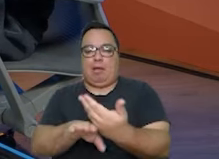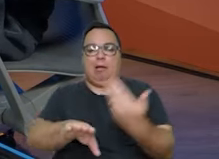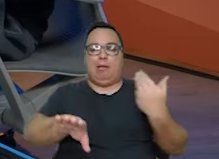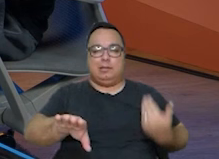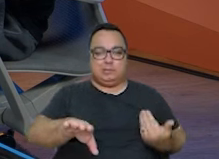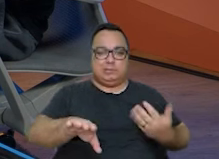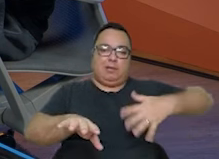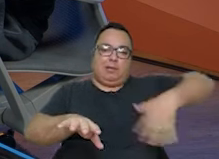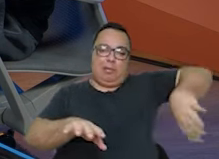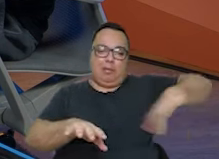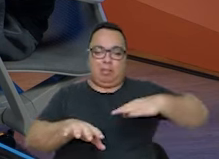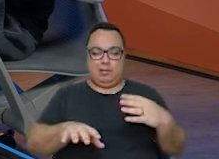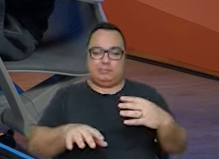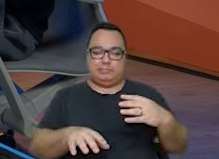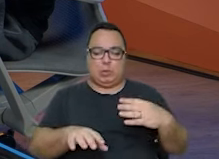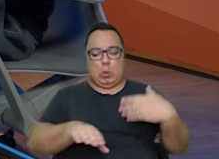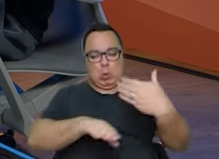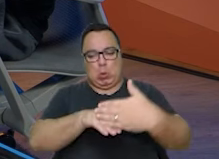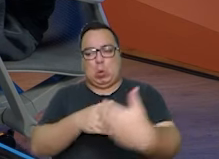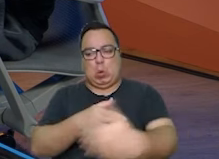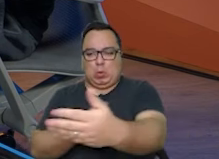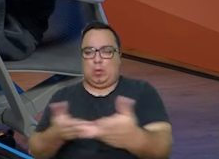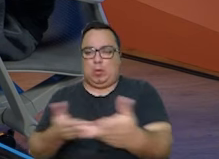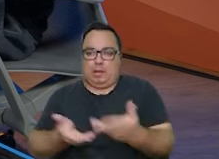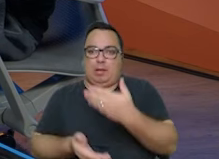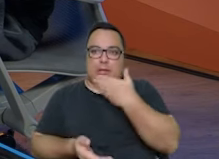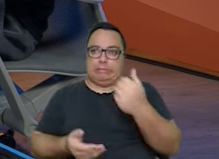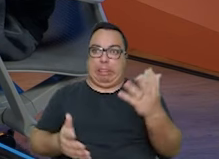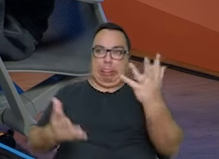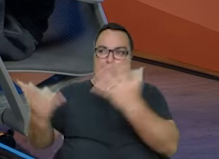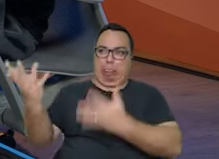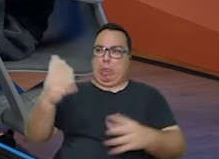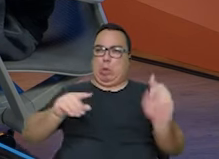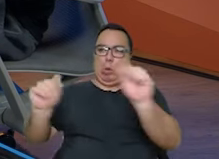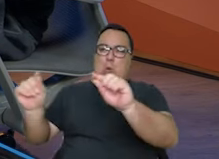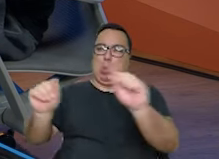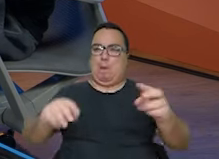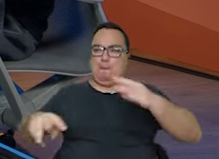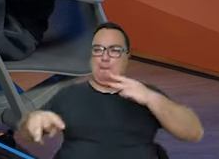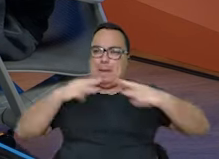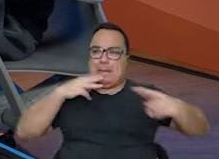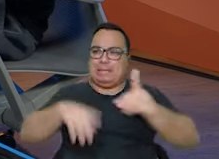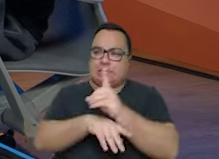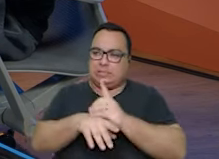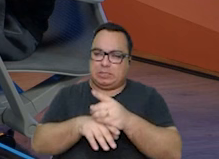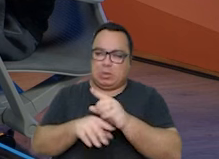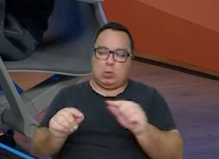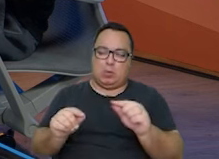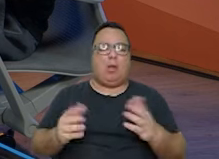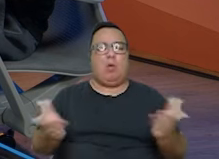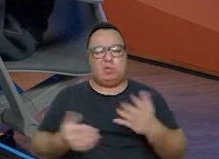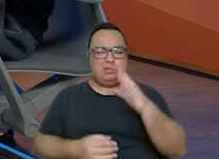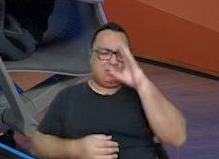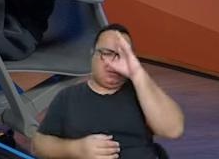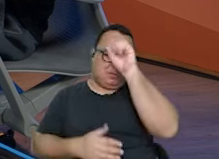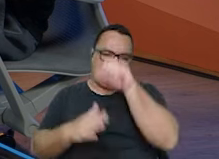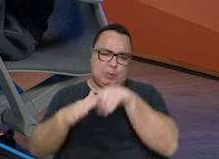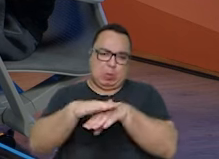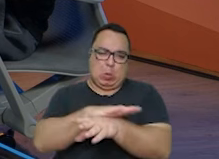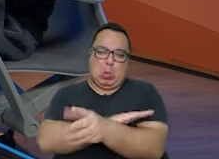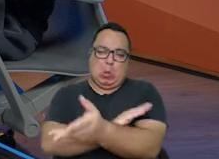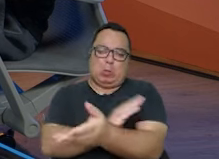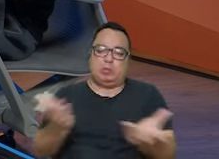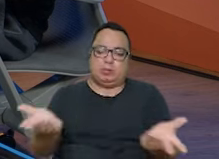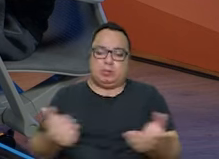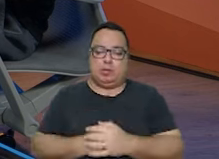é já não é aquela coisa assim um Bicho de Sete Cabeças falar de marketing digital é comum para todos né então assim Acho que o primeiro passo é o